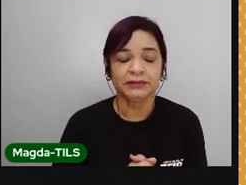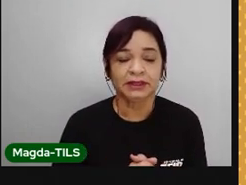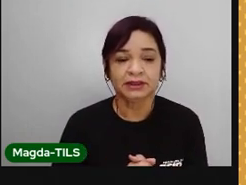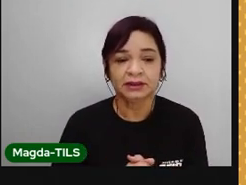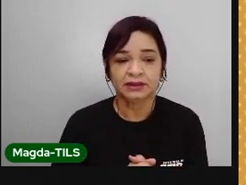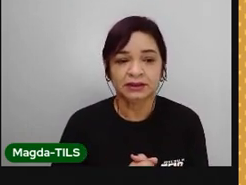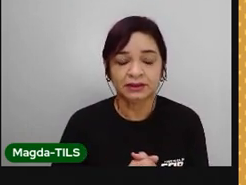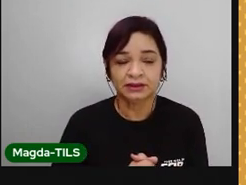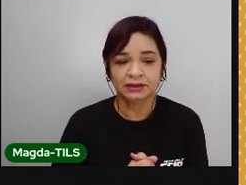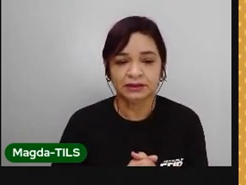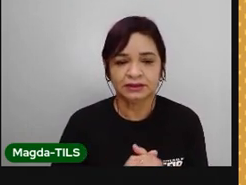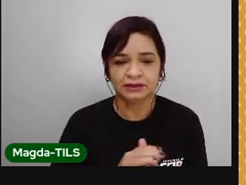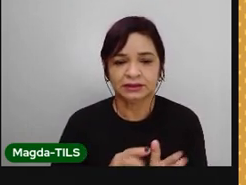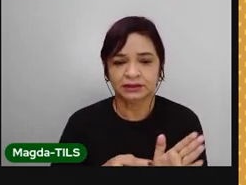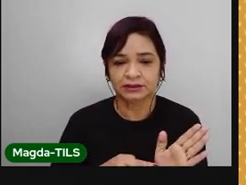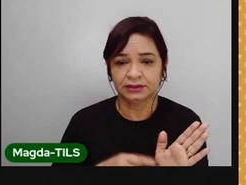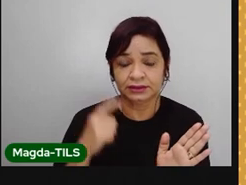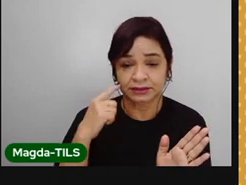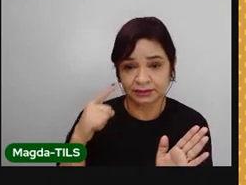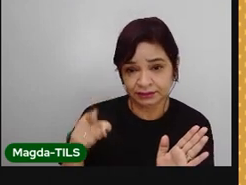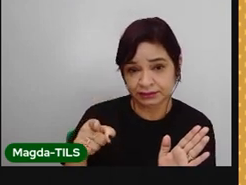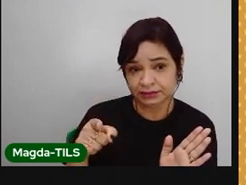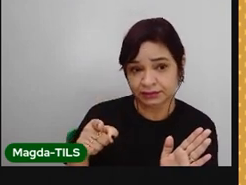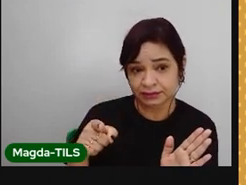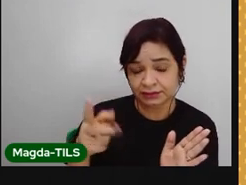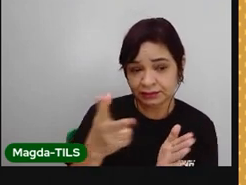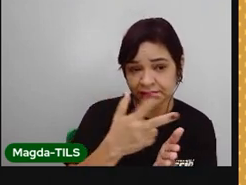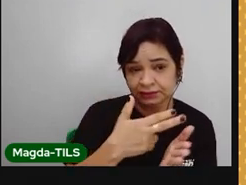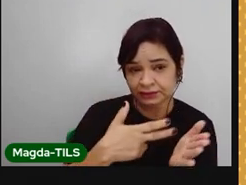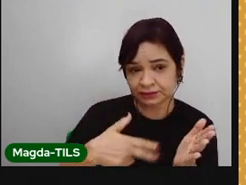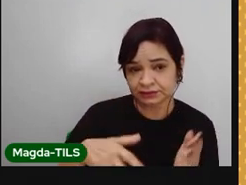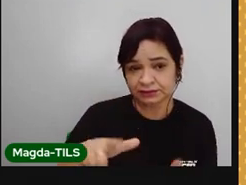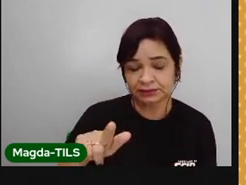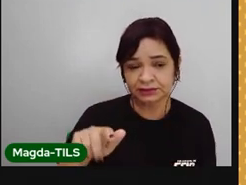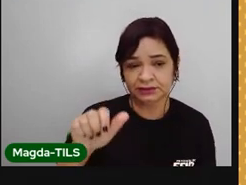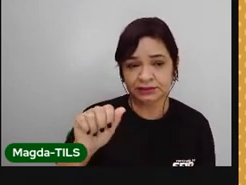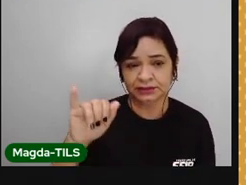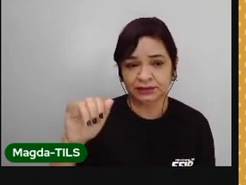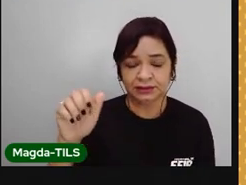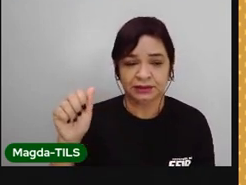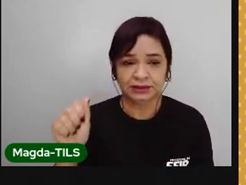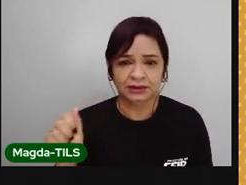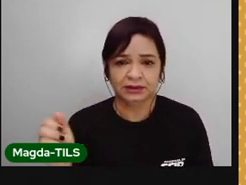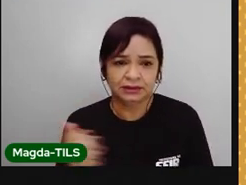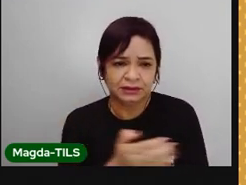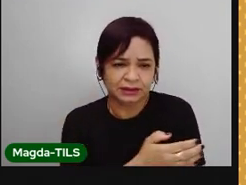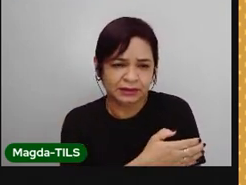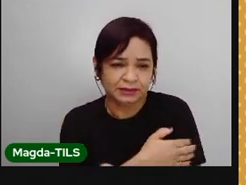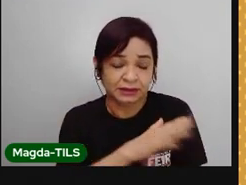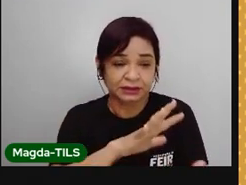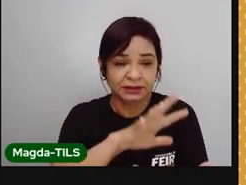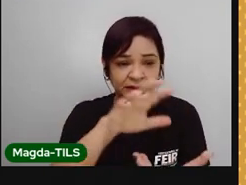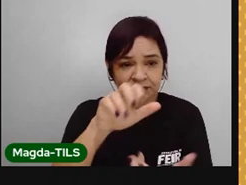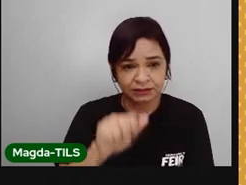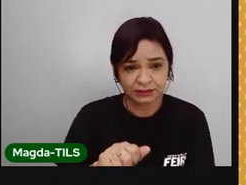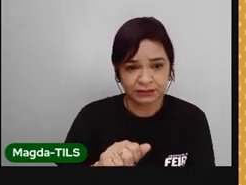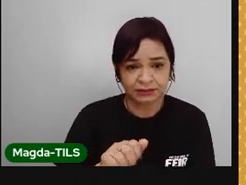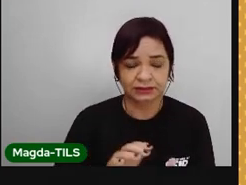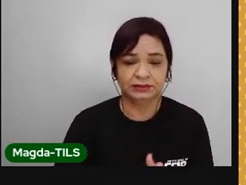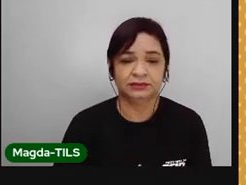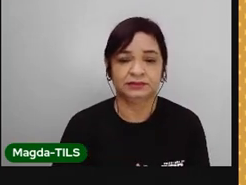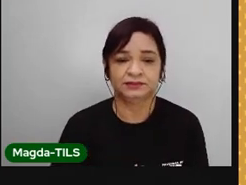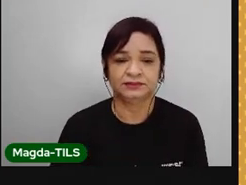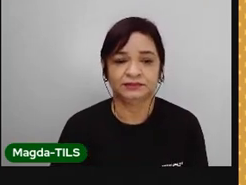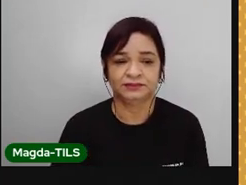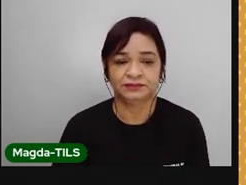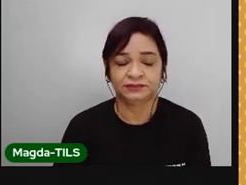Essa daqui é a deusa que eu coloquei para vocês, a deusa Gaia, está aqui abraçando a Terra, representando isso, essa origem do